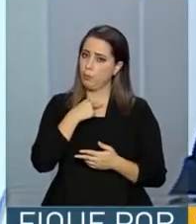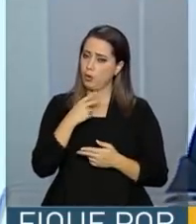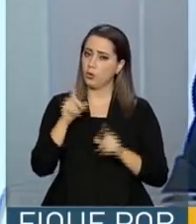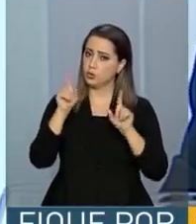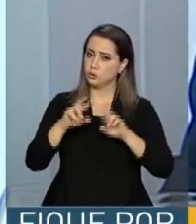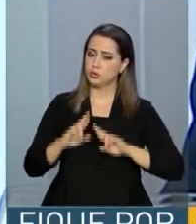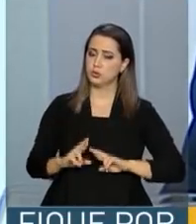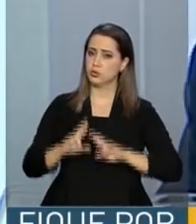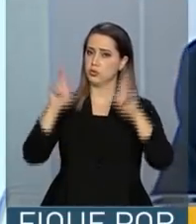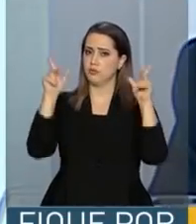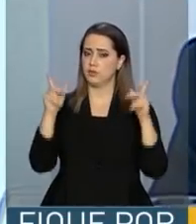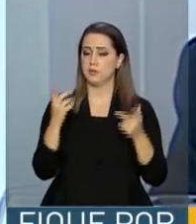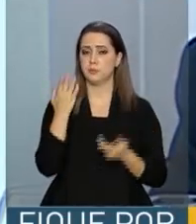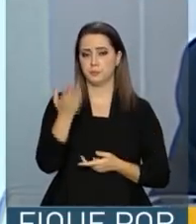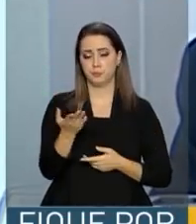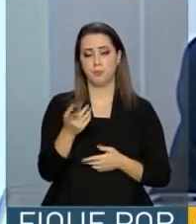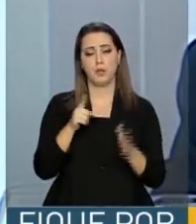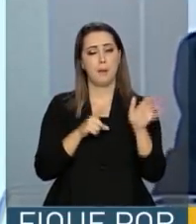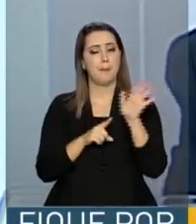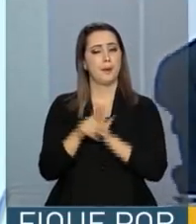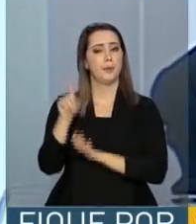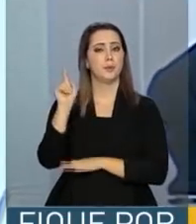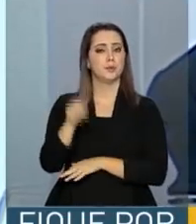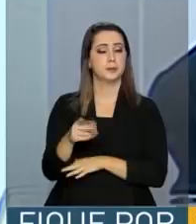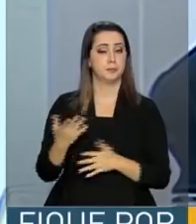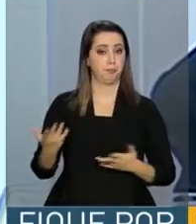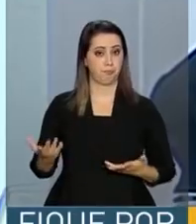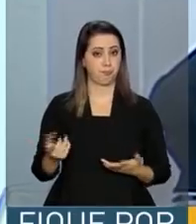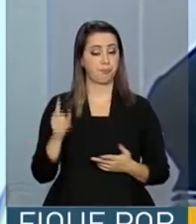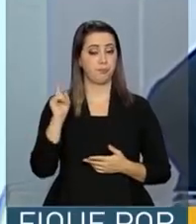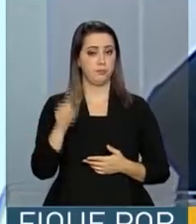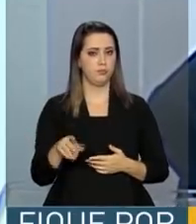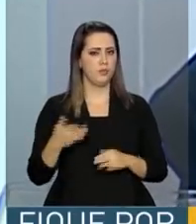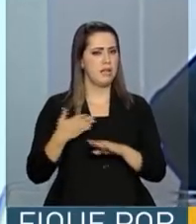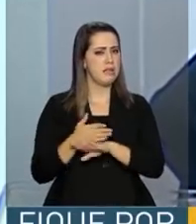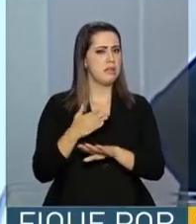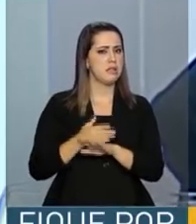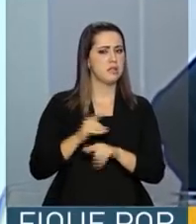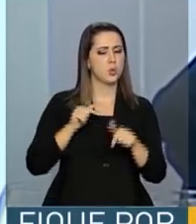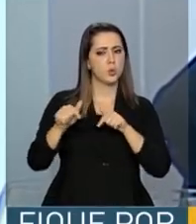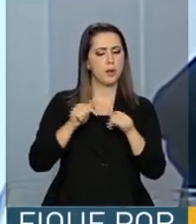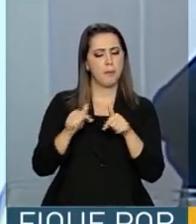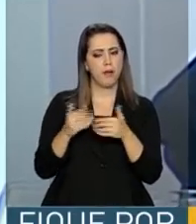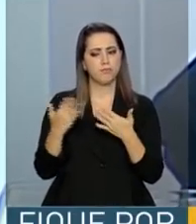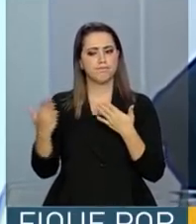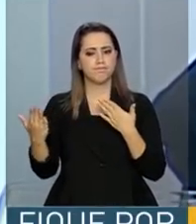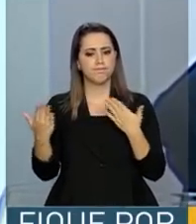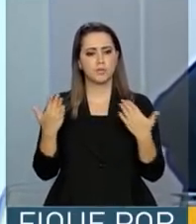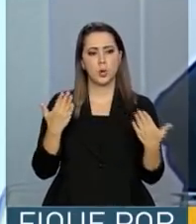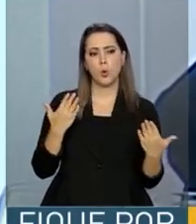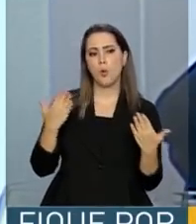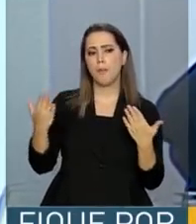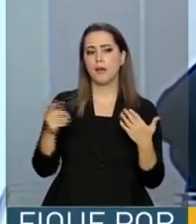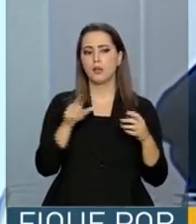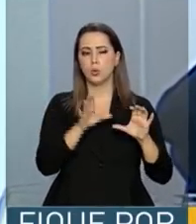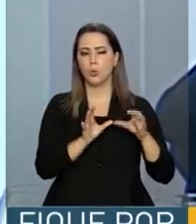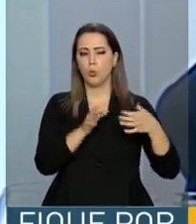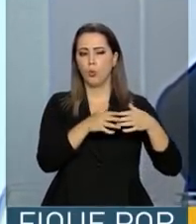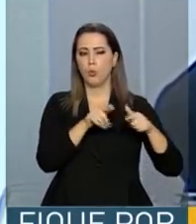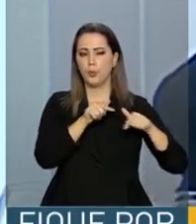partir desse raciocínio a indagação é o seguinte muito bem será que entra o trabalho desenvolvido por aquele que está no setor